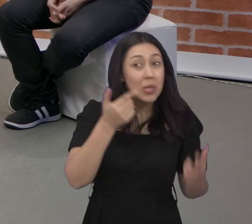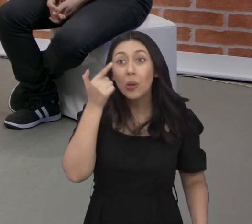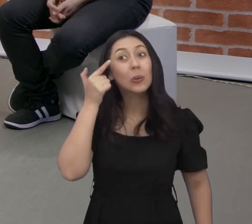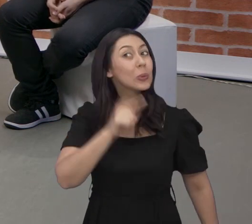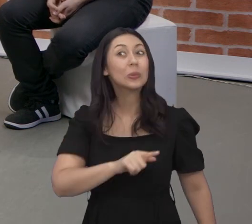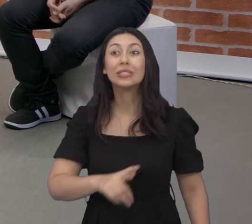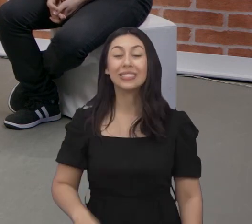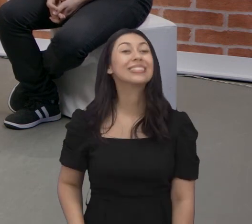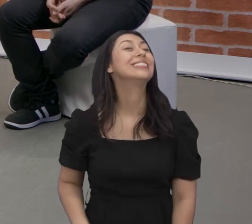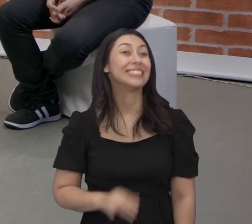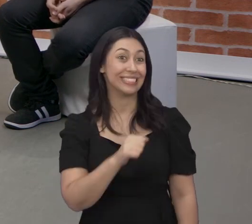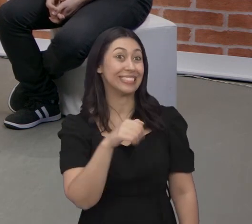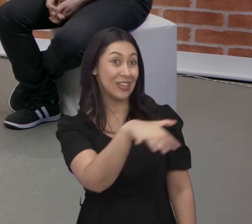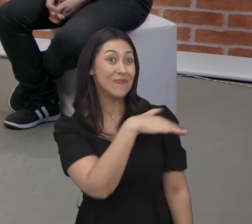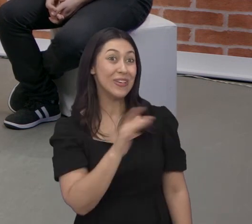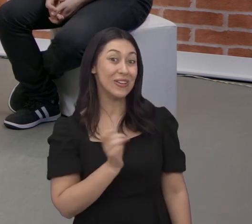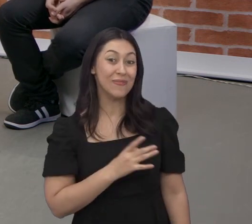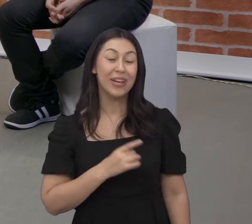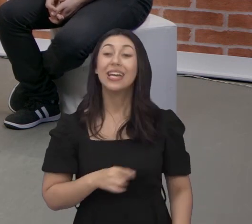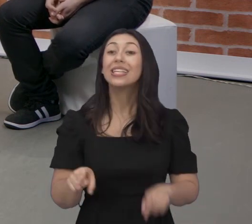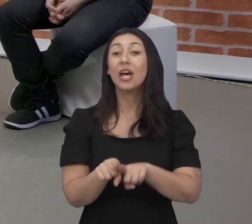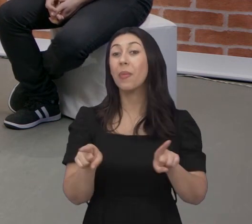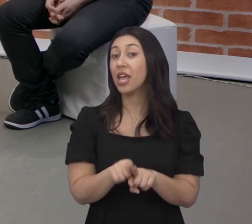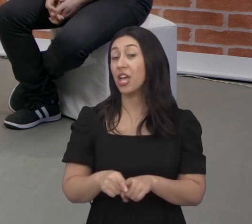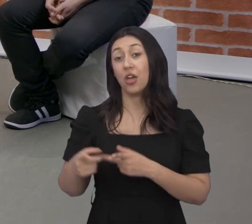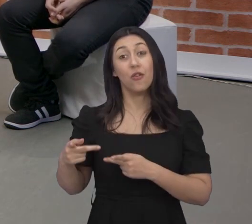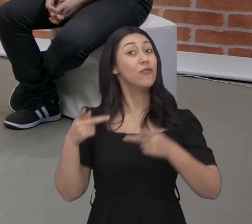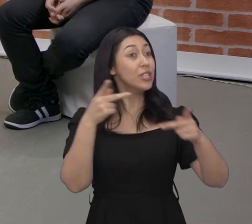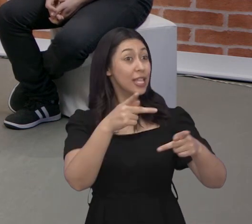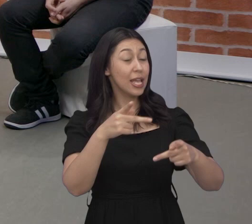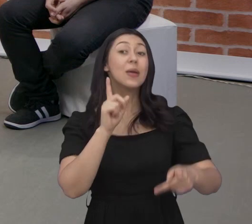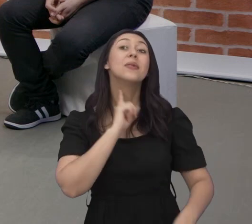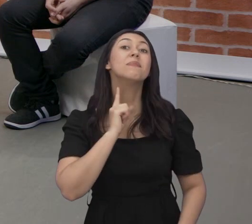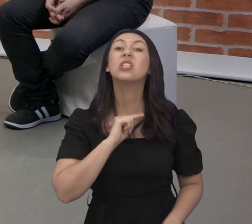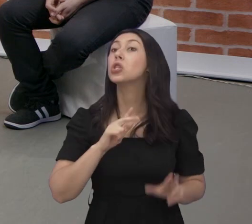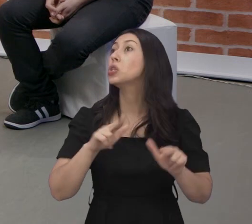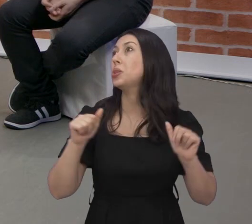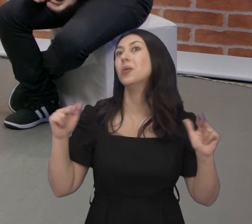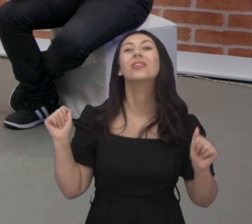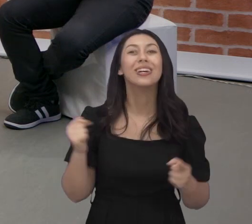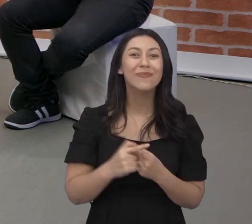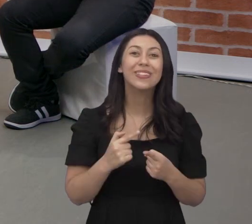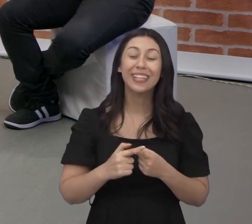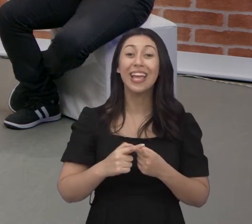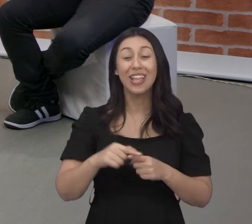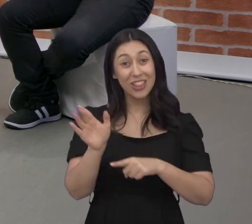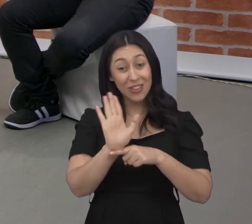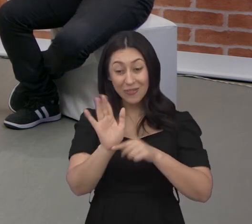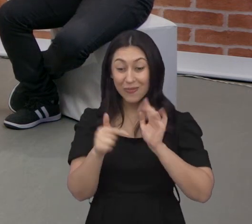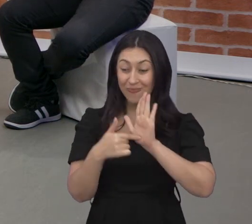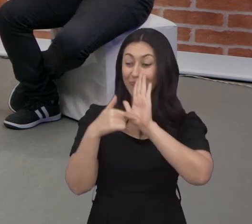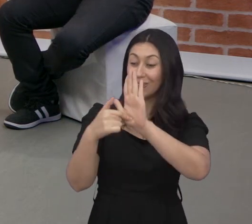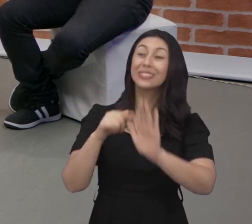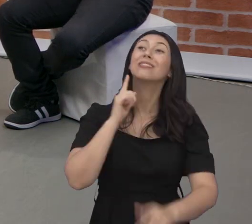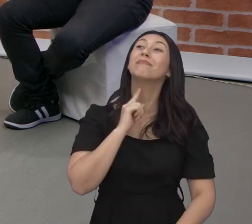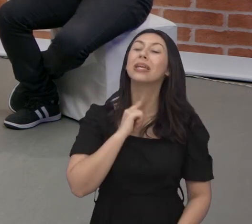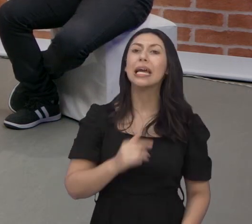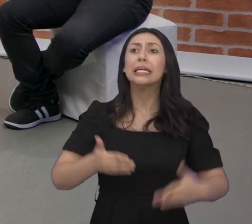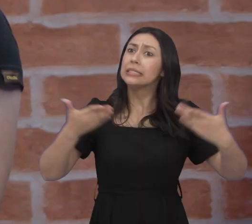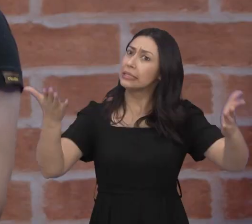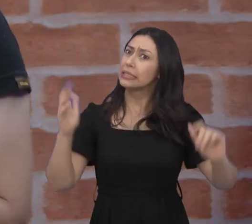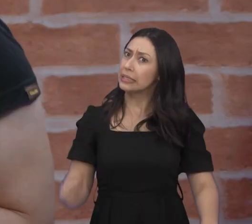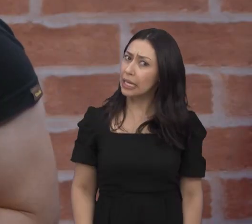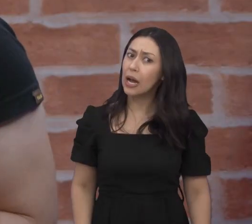minha vida. Muita gente ficou com medo. E nunca mais fui pra Minas Gerais. Porque no filme aparece o ET em Minas Gerais. Então, sabe, eles